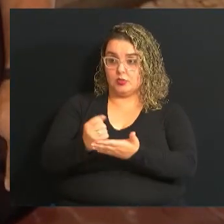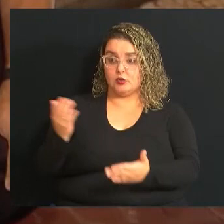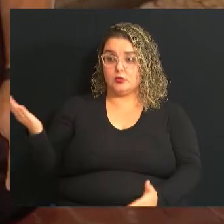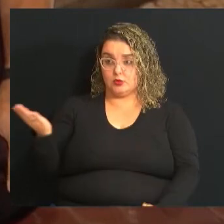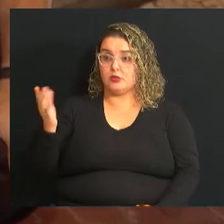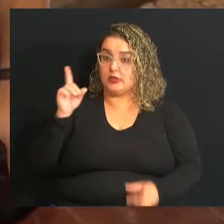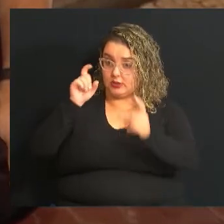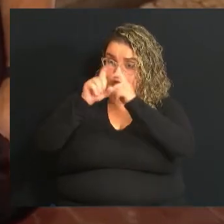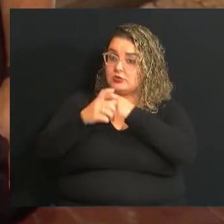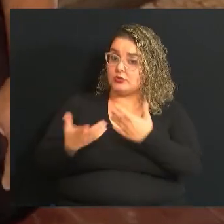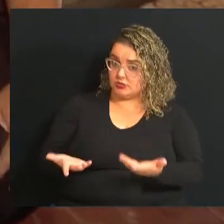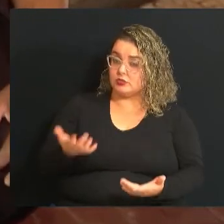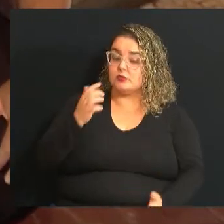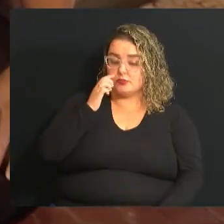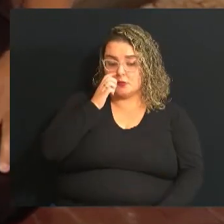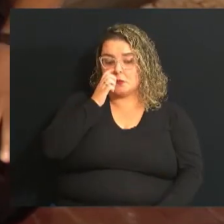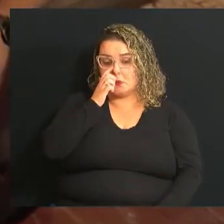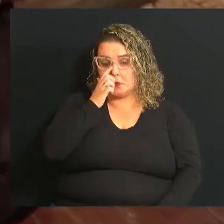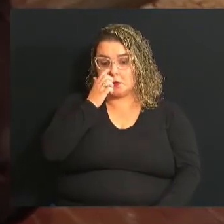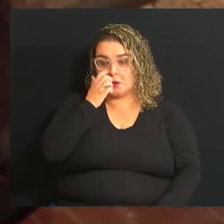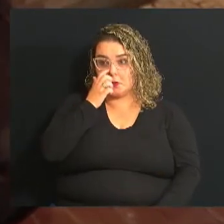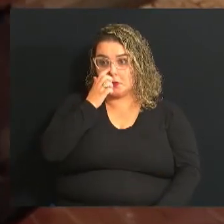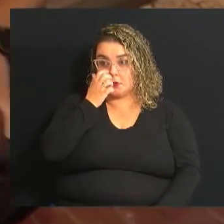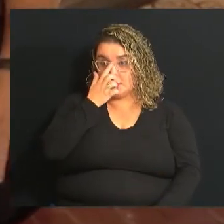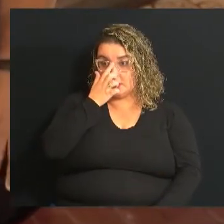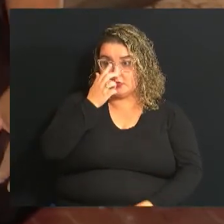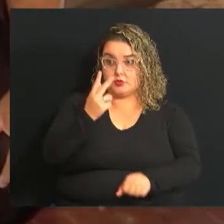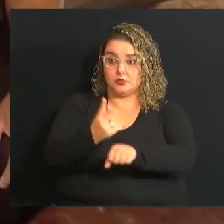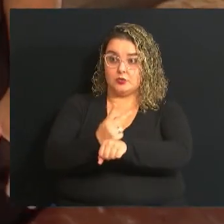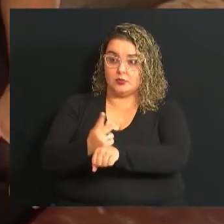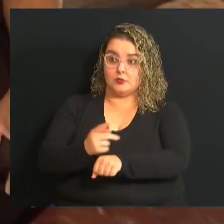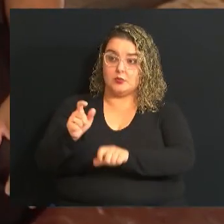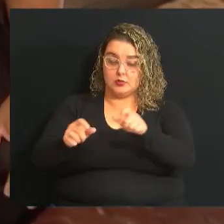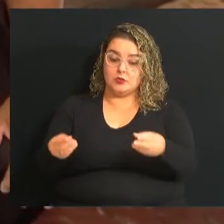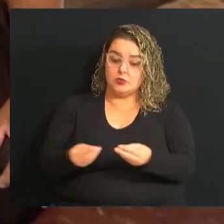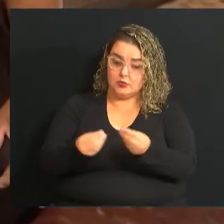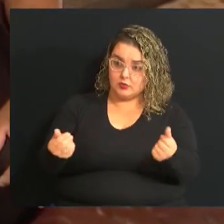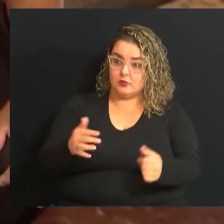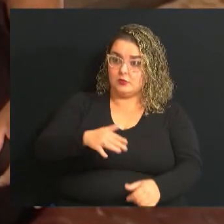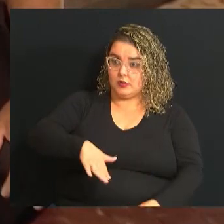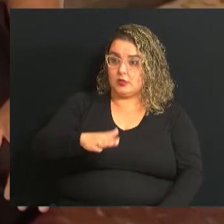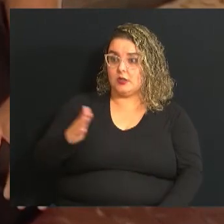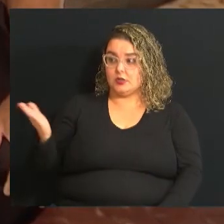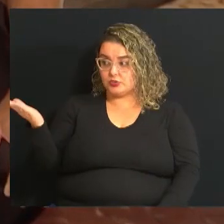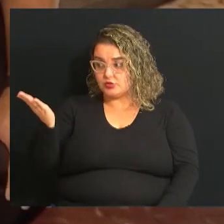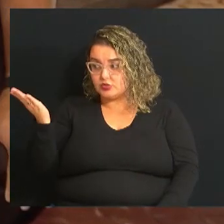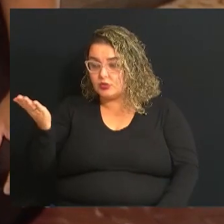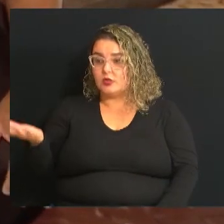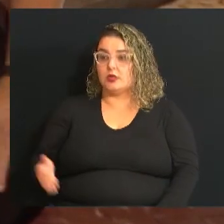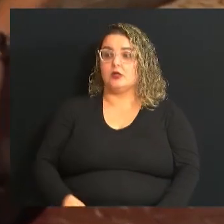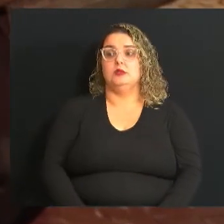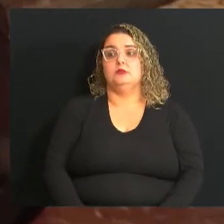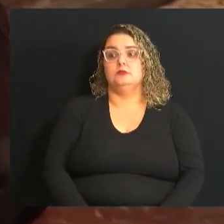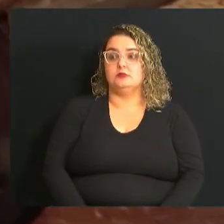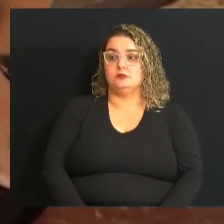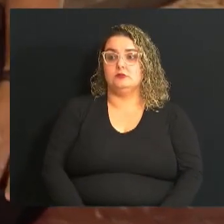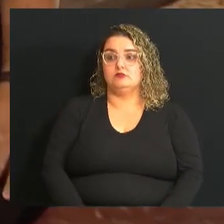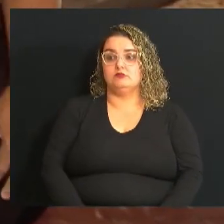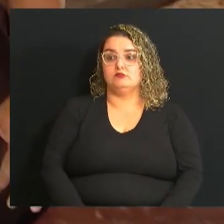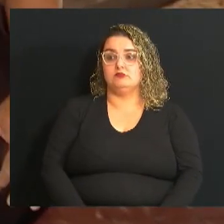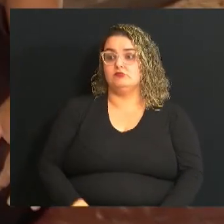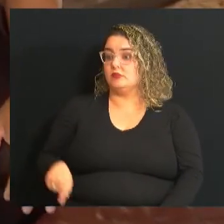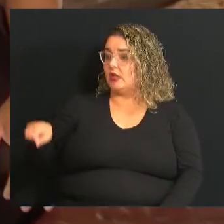boleto bancário, e você não pode ser penalizado, então você não precisa receber aquele valor descontando a taxa